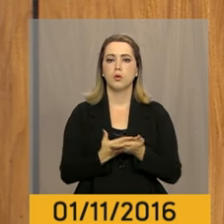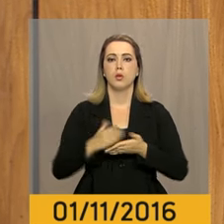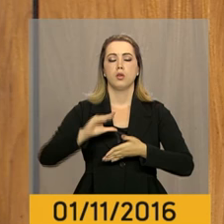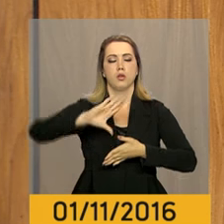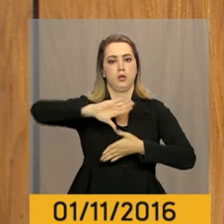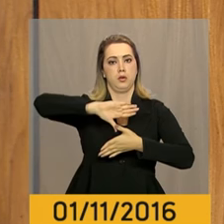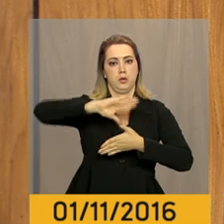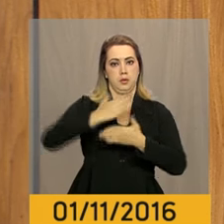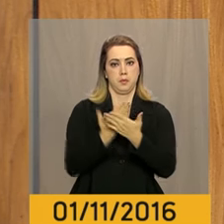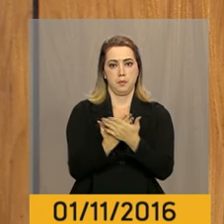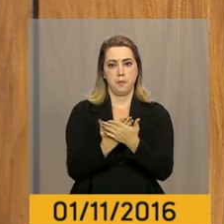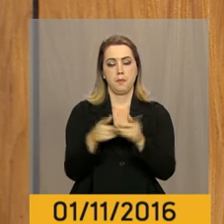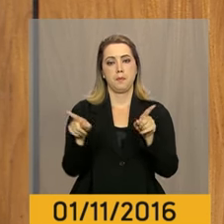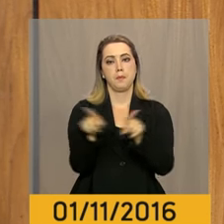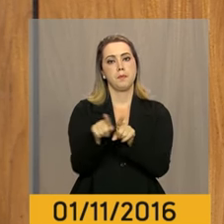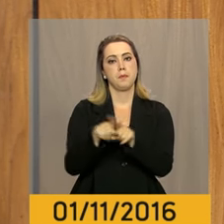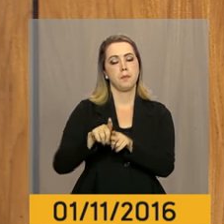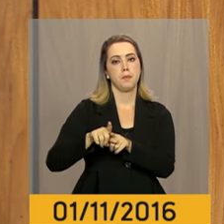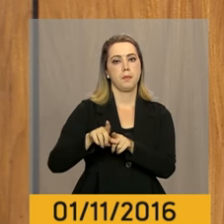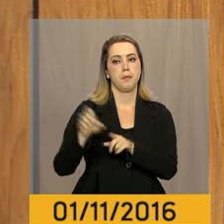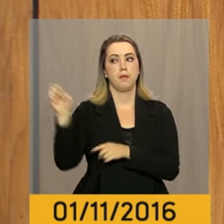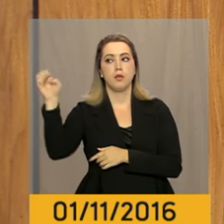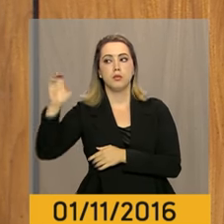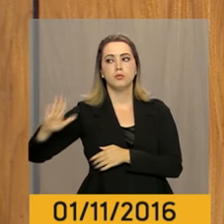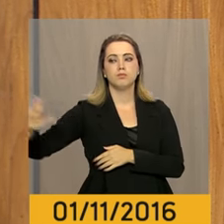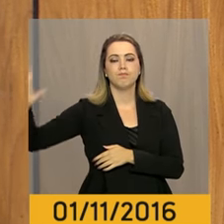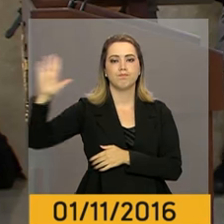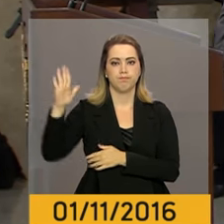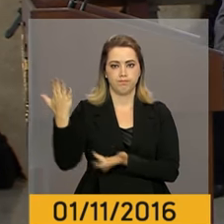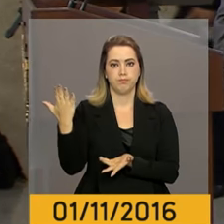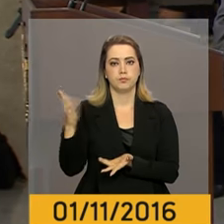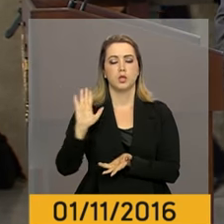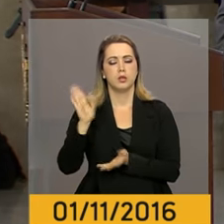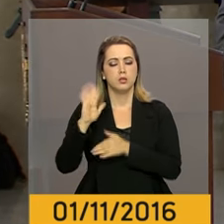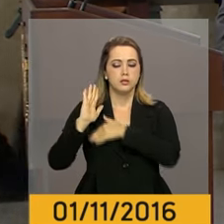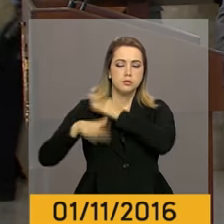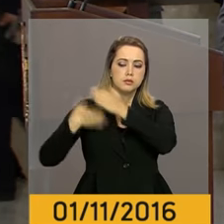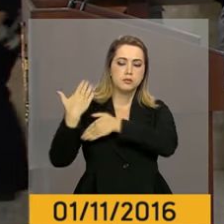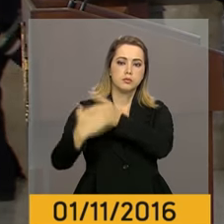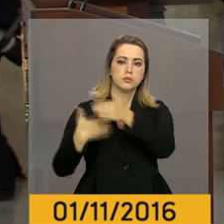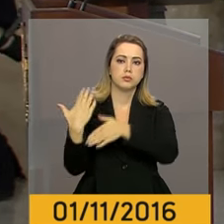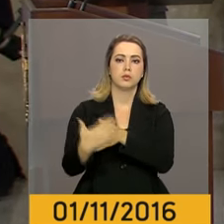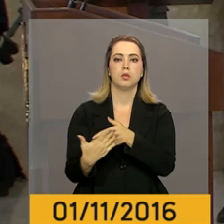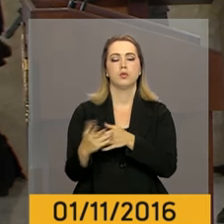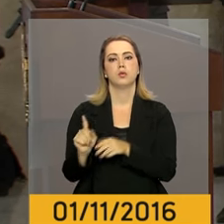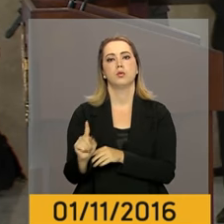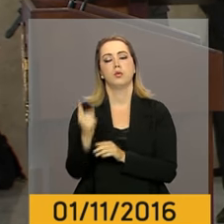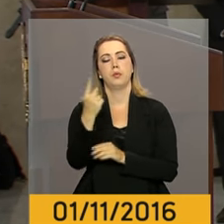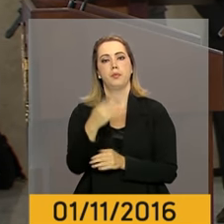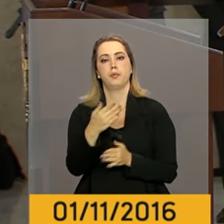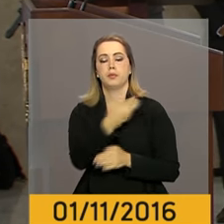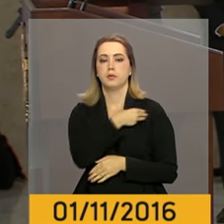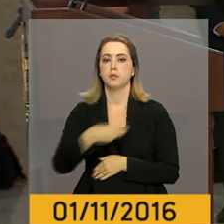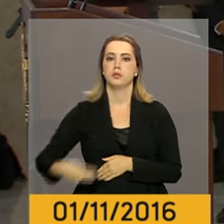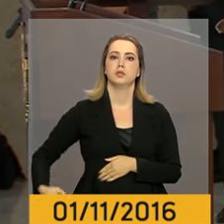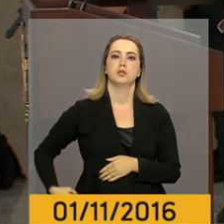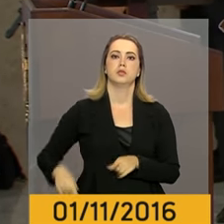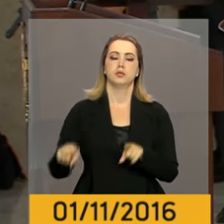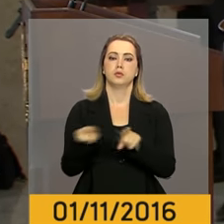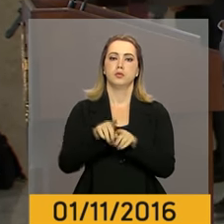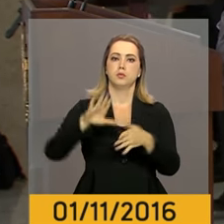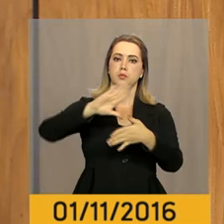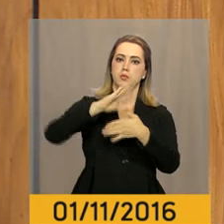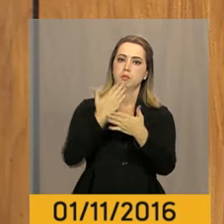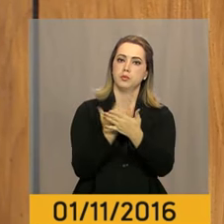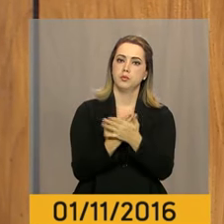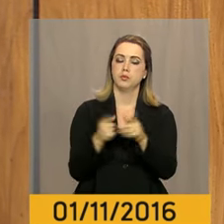Mercosul e a União Europeia. Já há um bom período, primeiro-ministro Antônio Costa, que Mercosul e